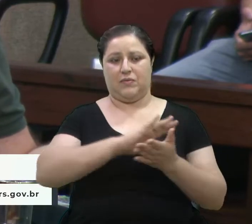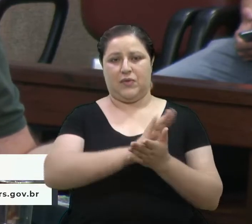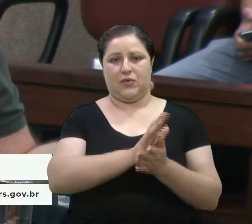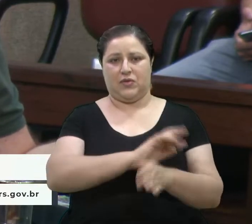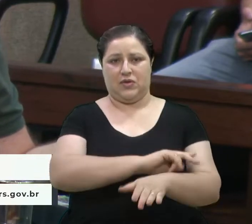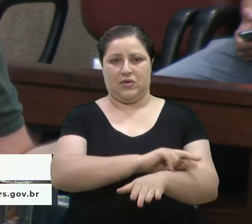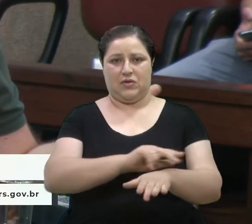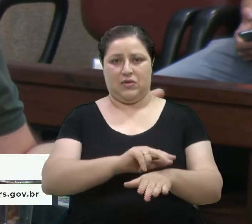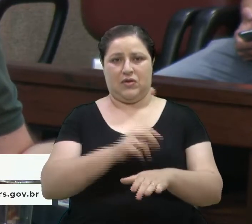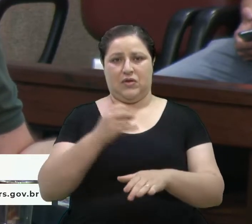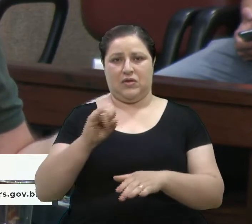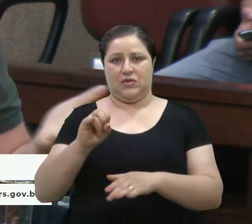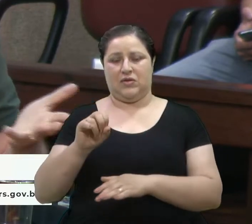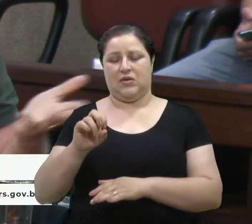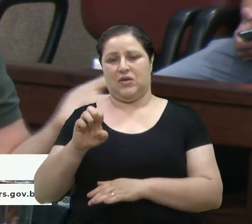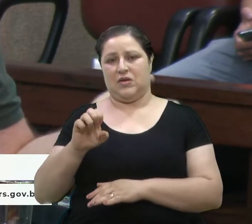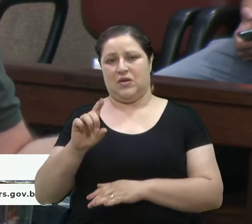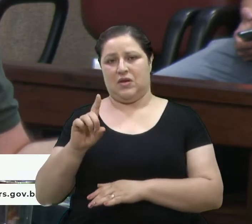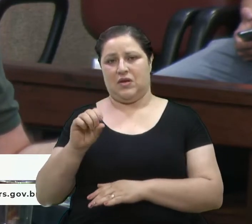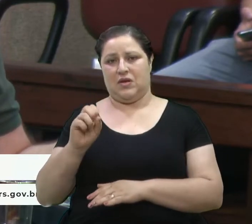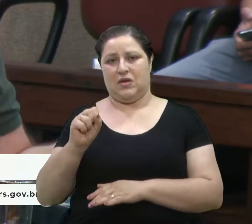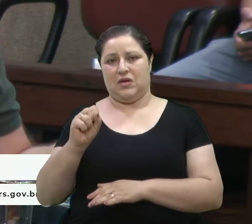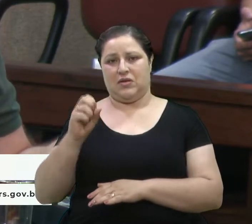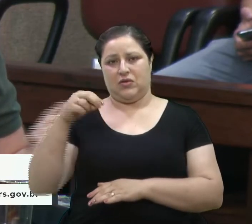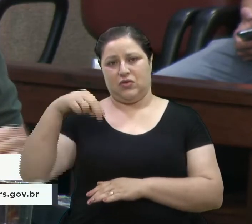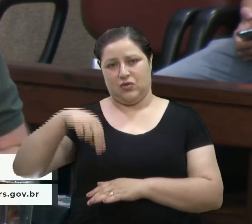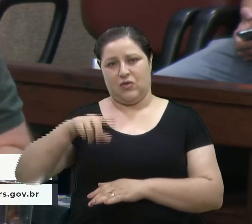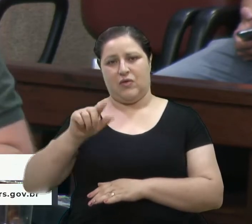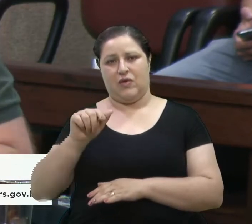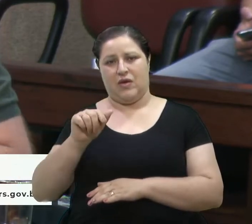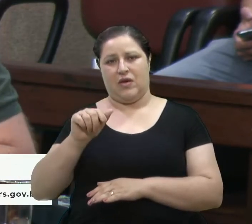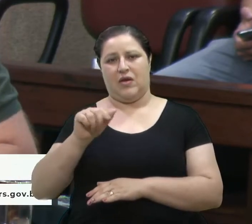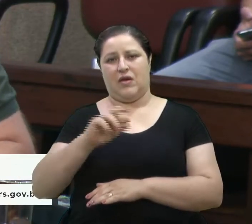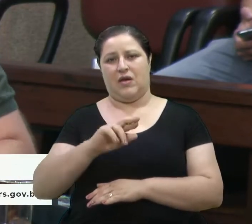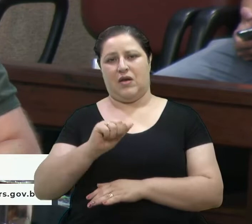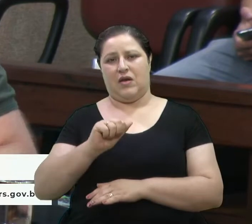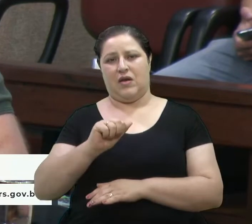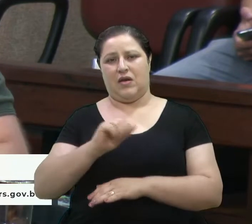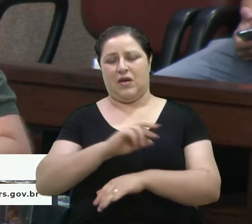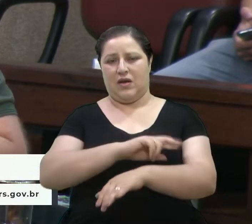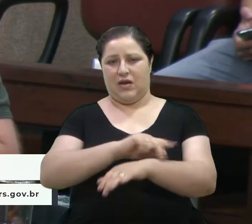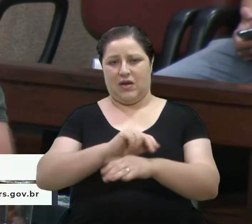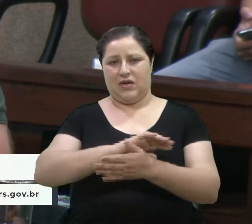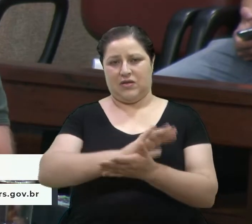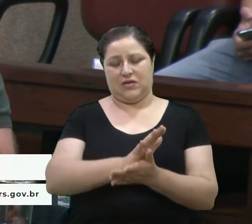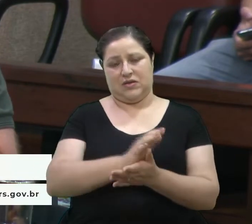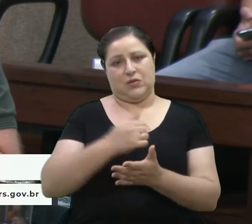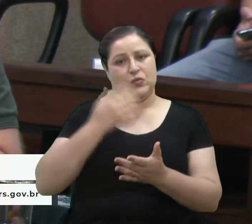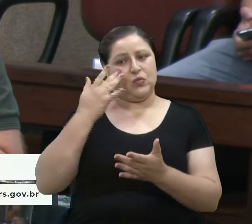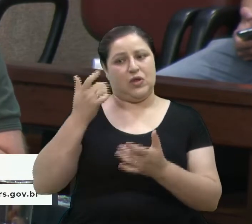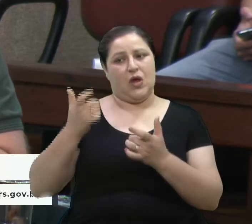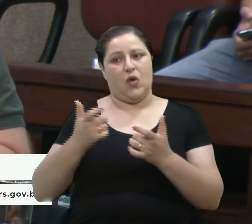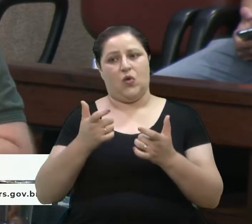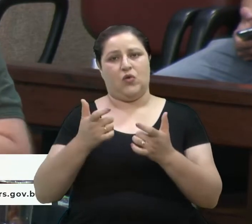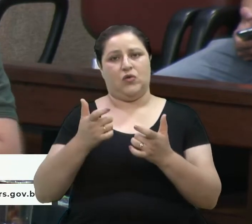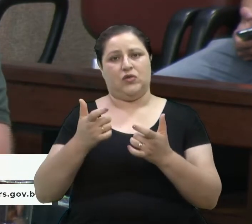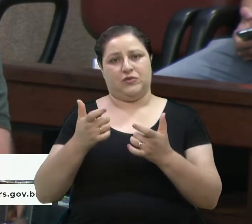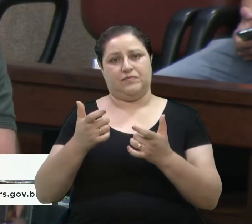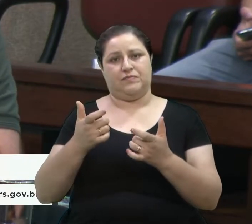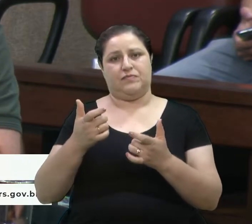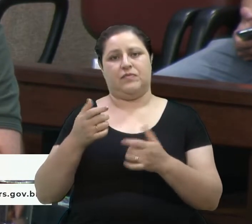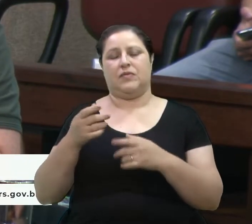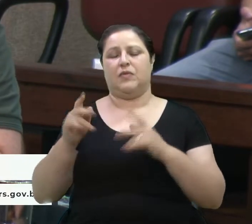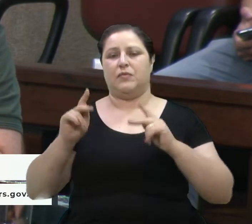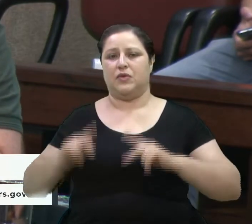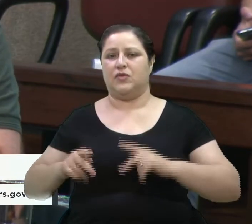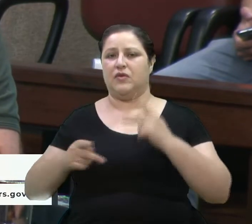Rosa, ex-vereador, é racista, aí eu não sei onde é que nós vamos parar. Então, esses discursinhos baixos, essa invasão de igreja, que é um